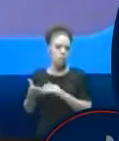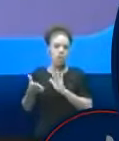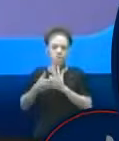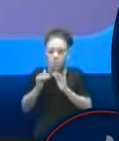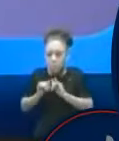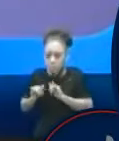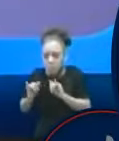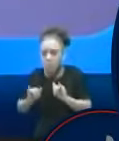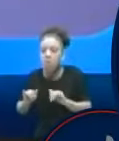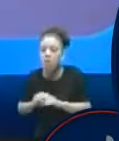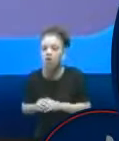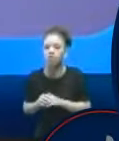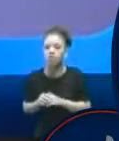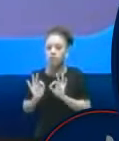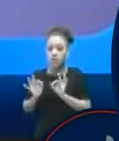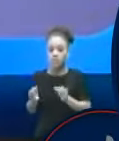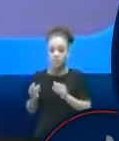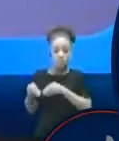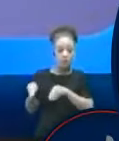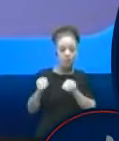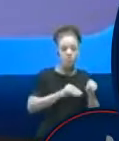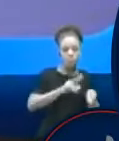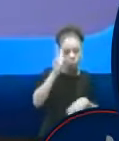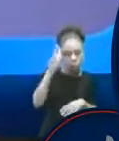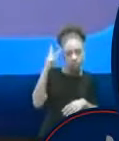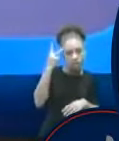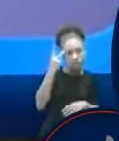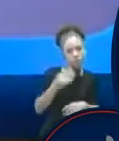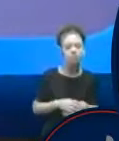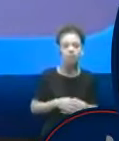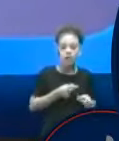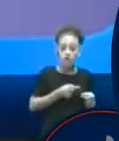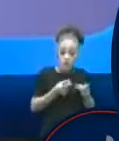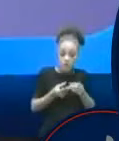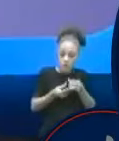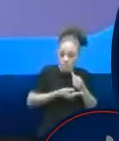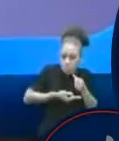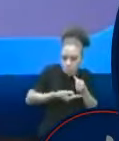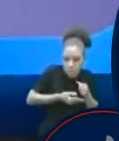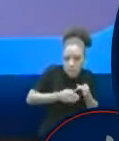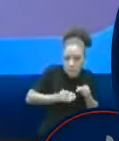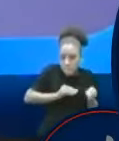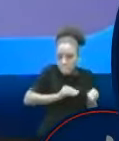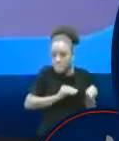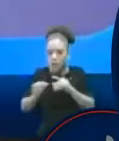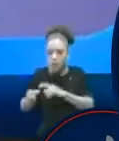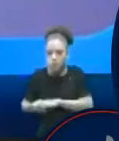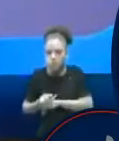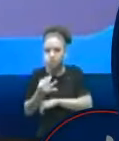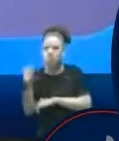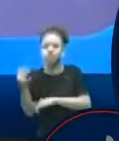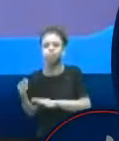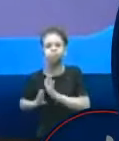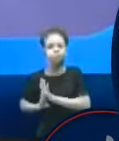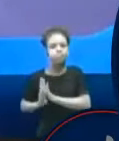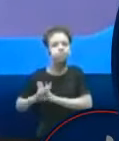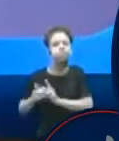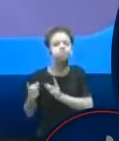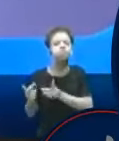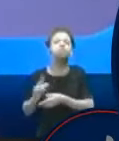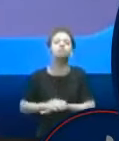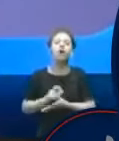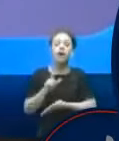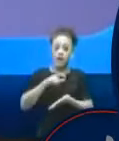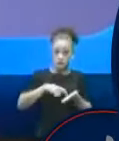para customer-centric, de baixa frequência de compra para inúmeras ocasiões de compra, de acesso a